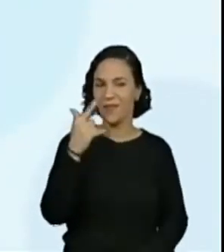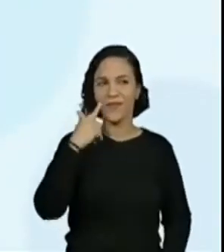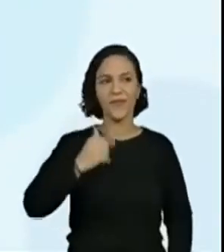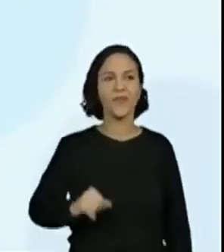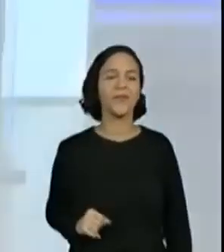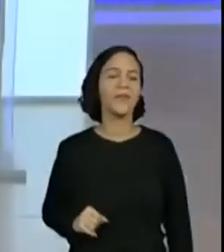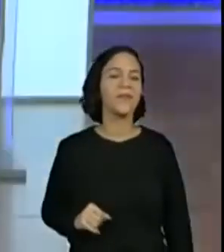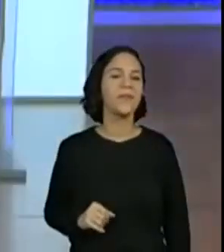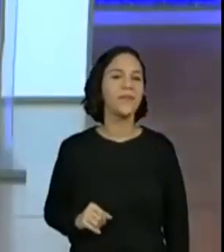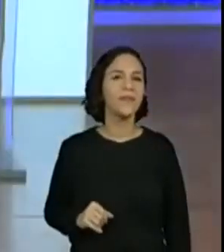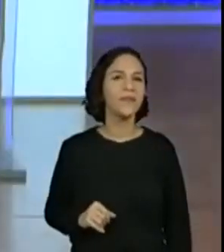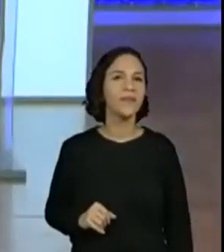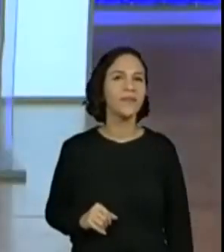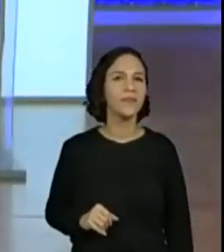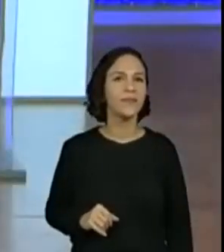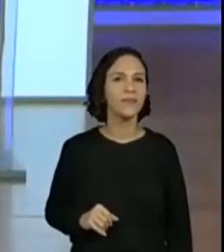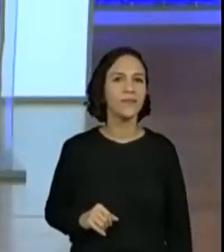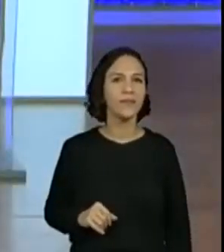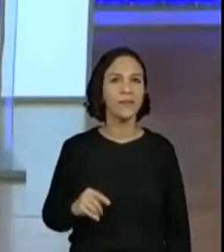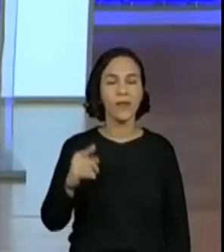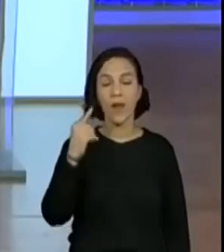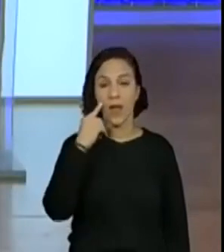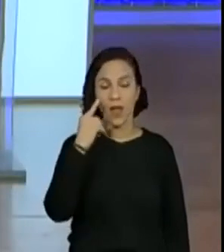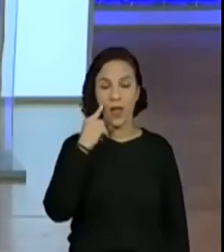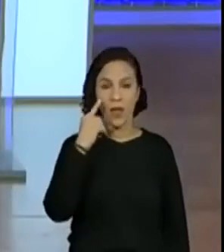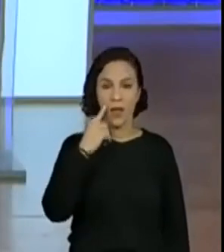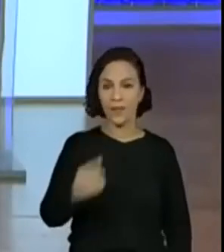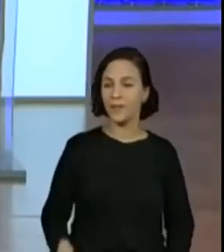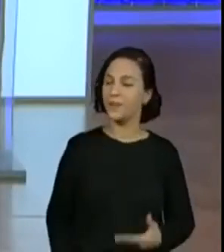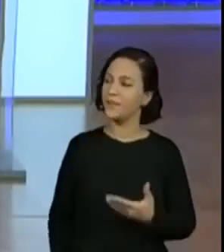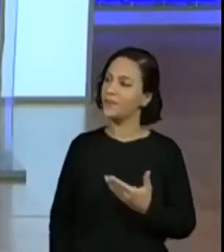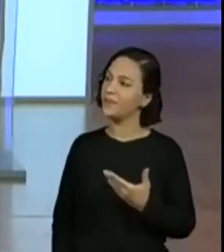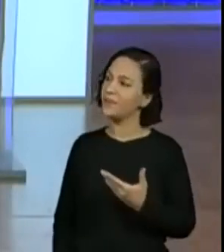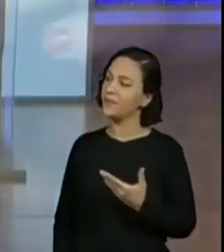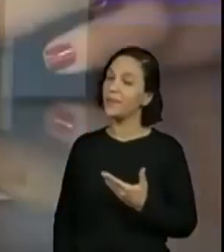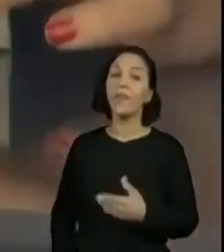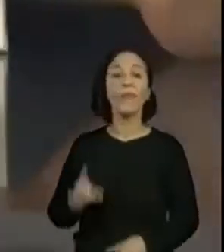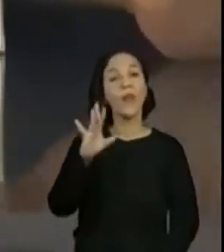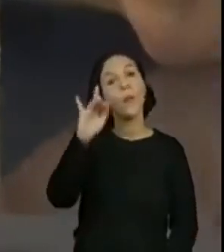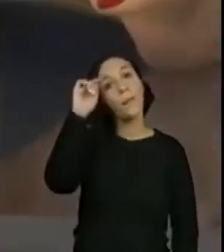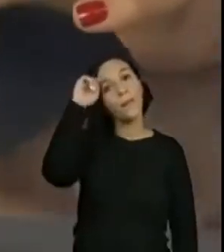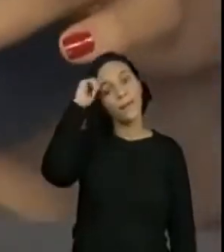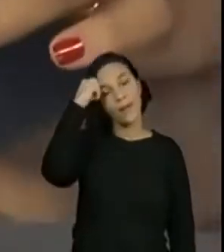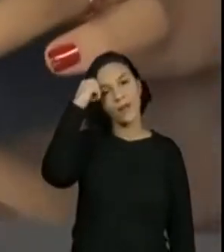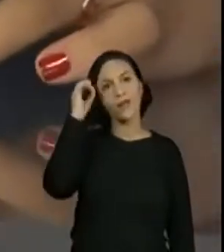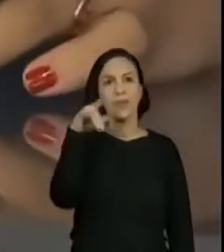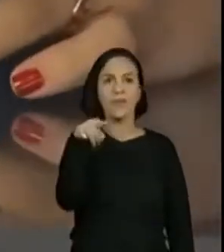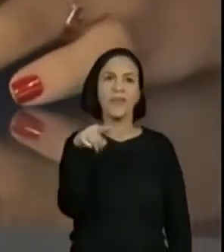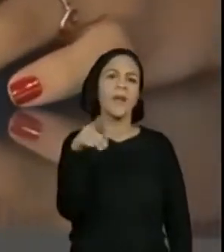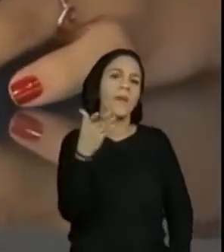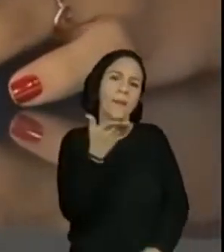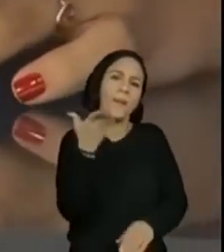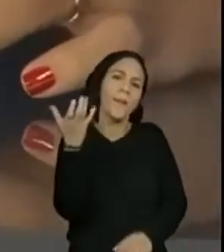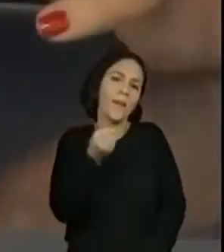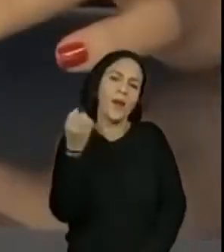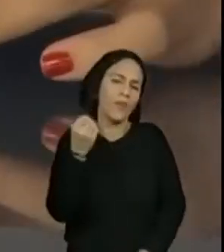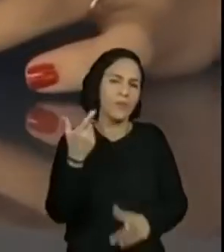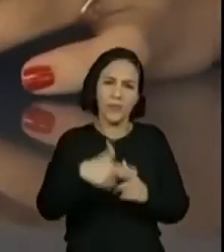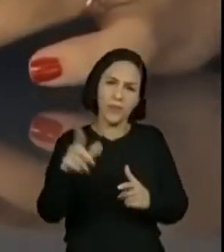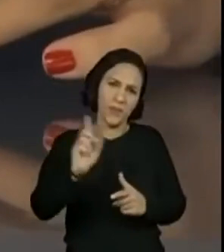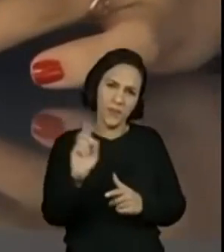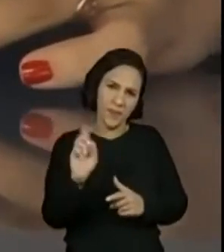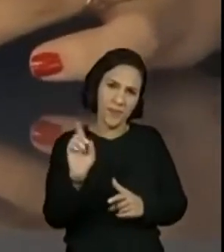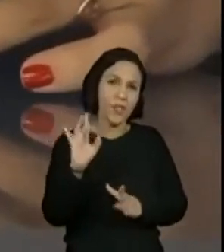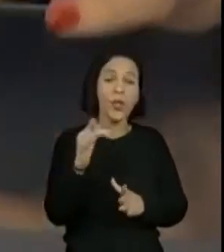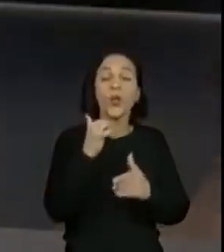Olha só. Então, pensando o ali, oráculo vai filmar aqui, ó. Nos bloquinhos pretos, hein? O nosso é branco, isso. Mas tudo bem. A gente quer tirar a